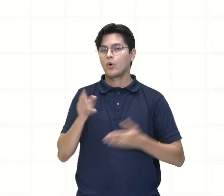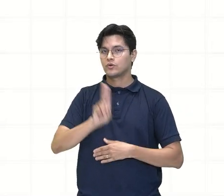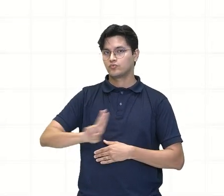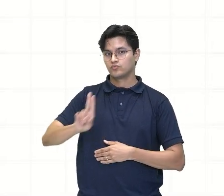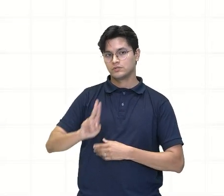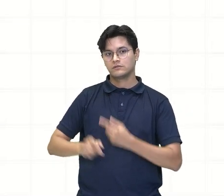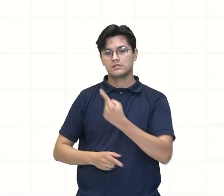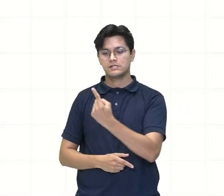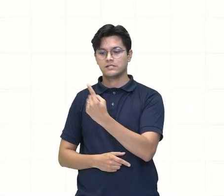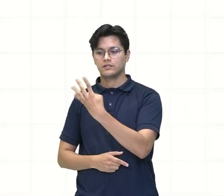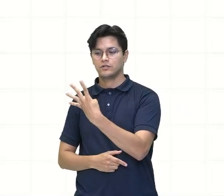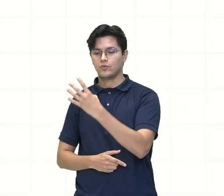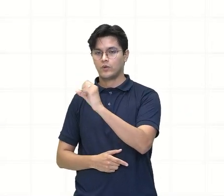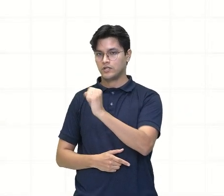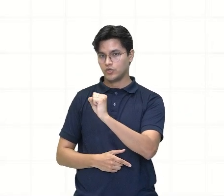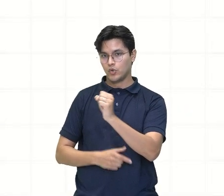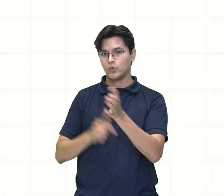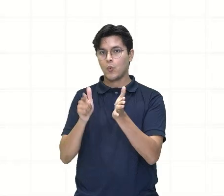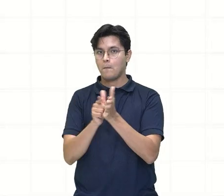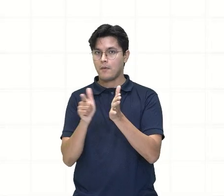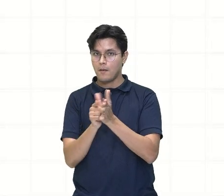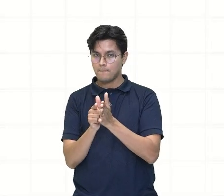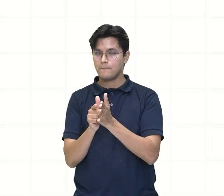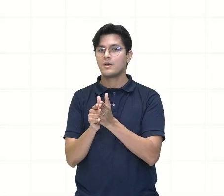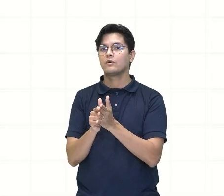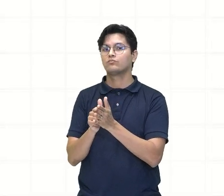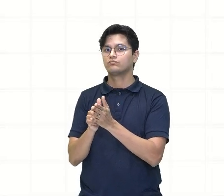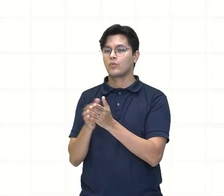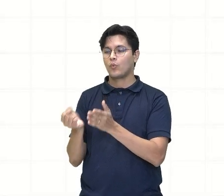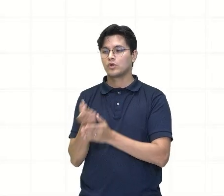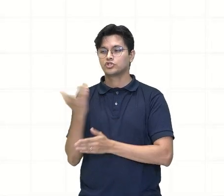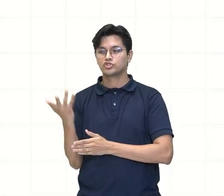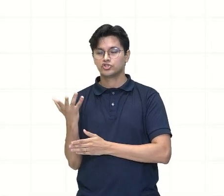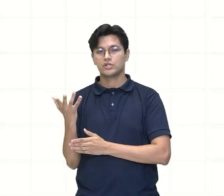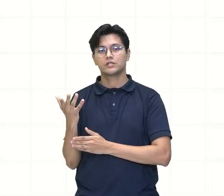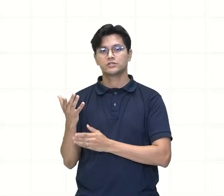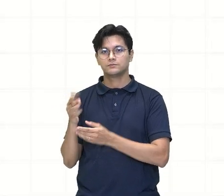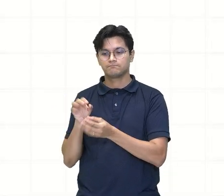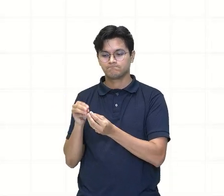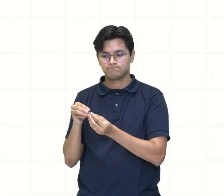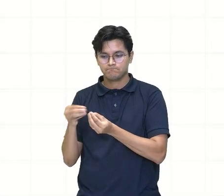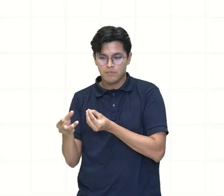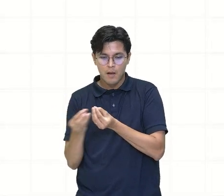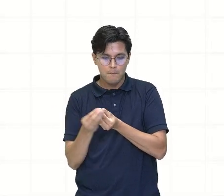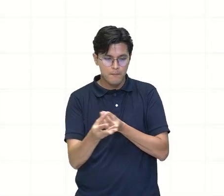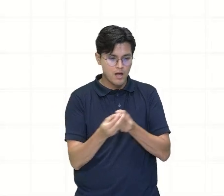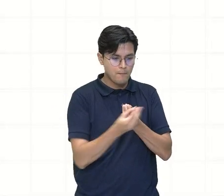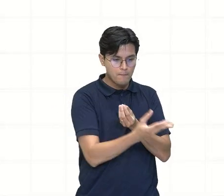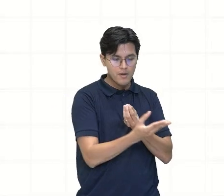de rascunho e também dividido em pacotinhos com 4 blocos de rascunho em cada, nós vamos